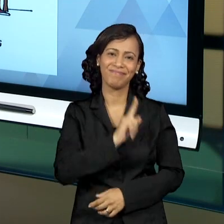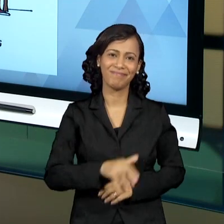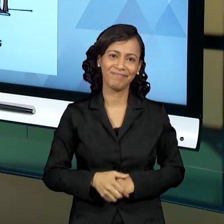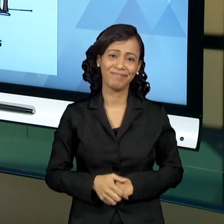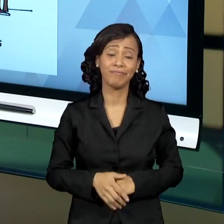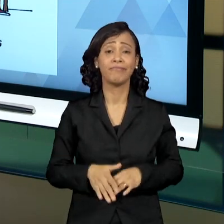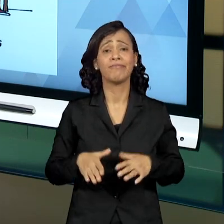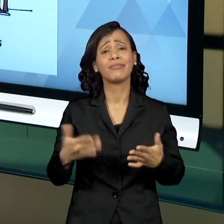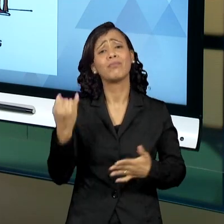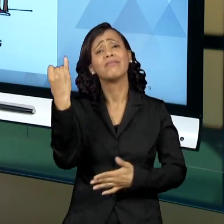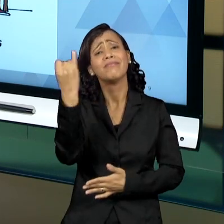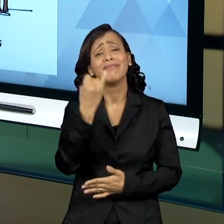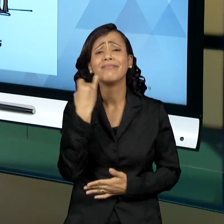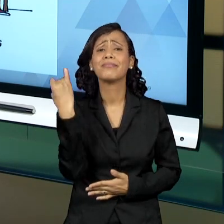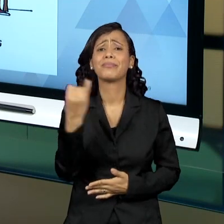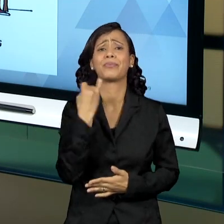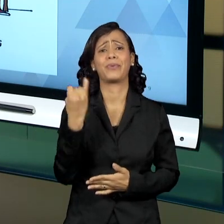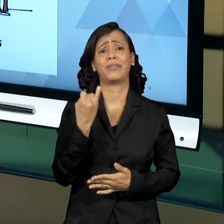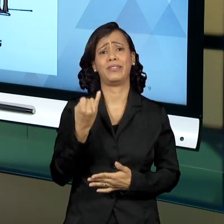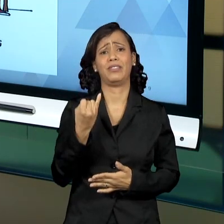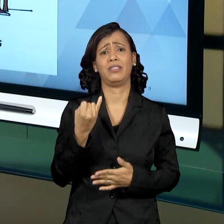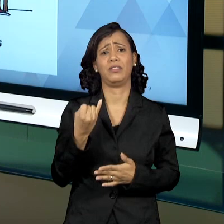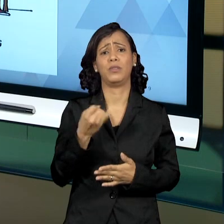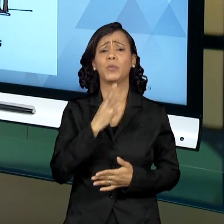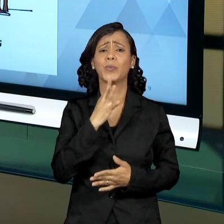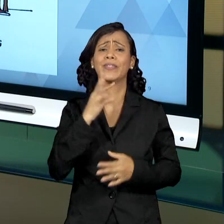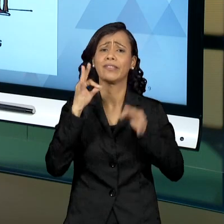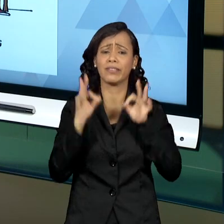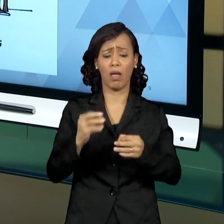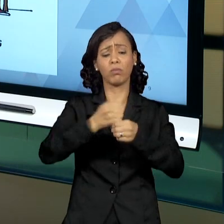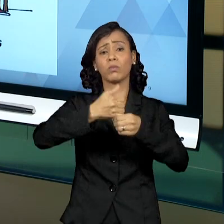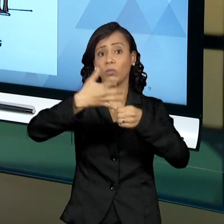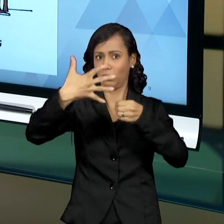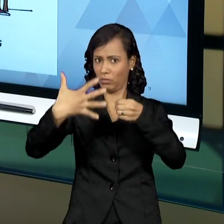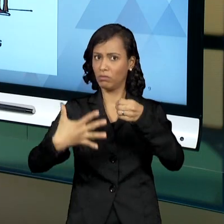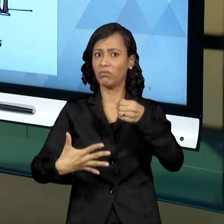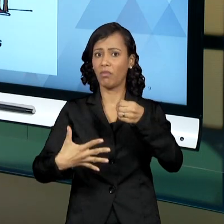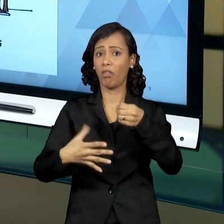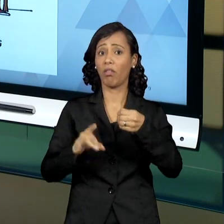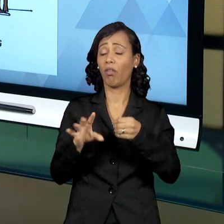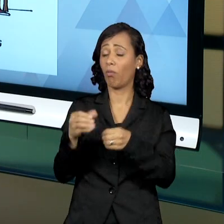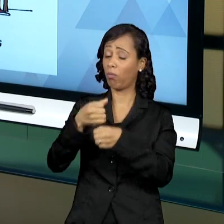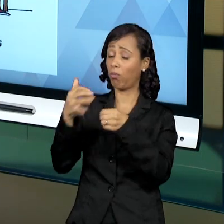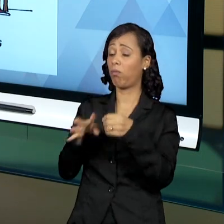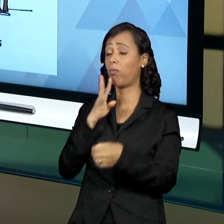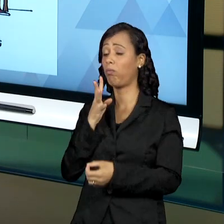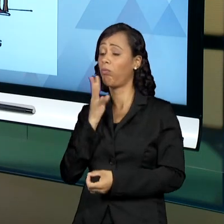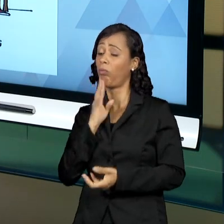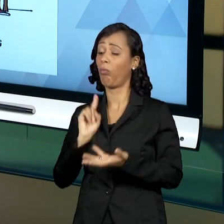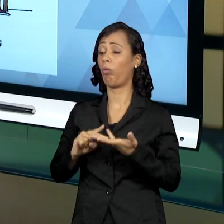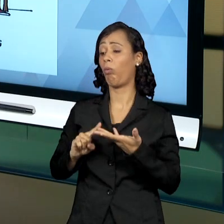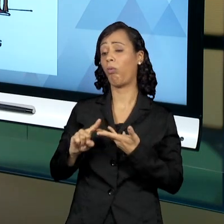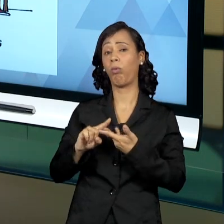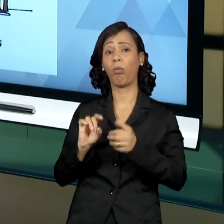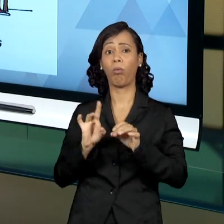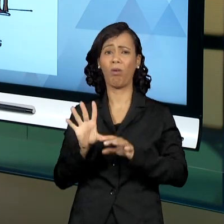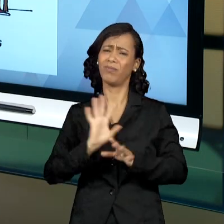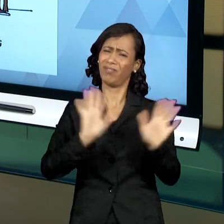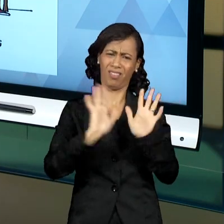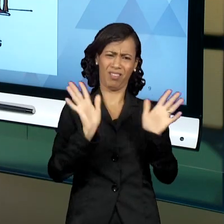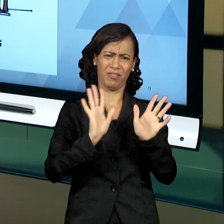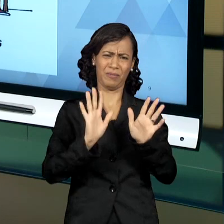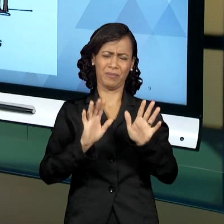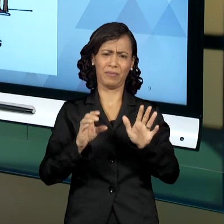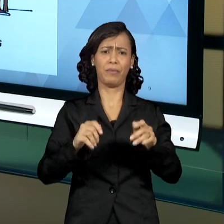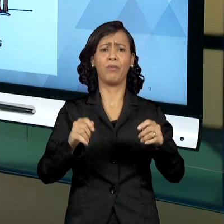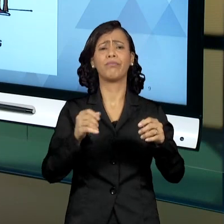a gente se aproprie do conteúdo, não meramente como uma informação, porque a informação está lá, a gente